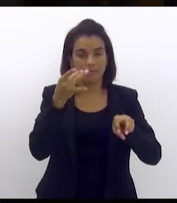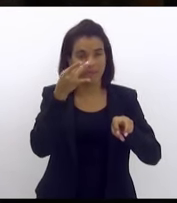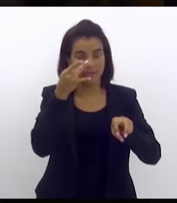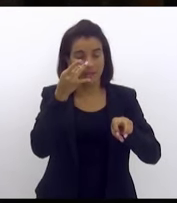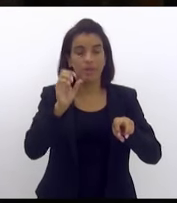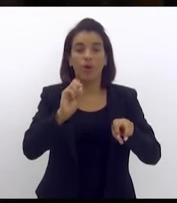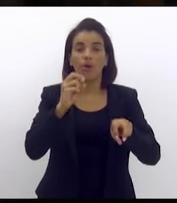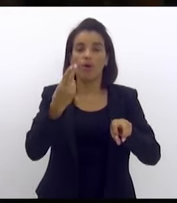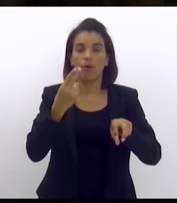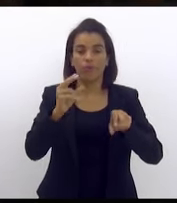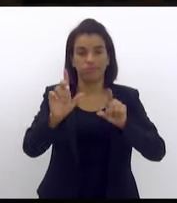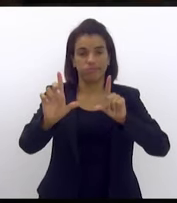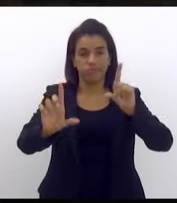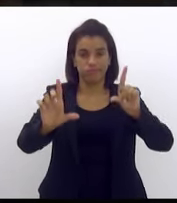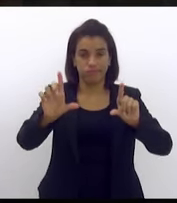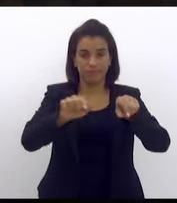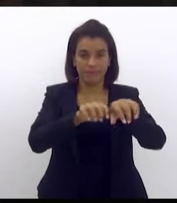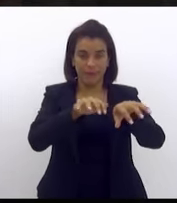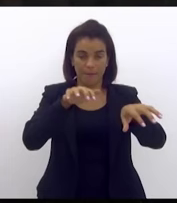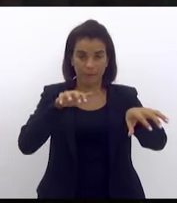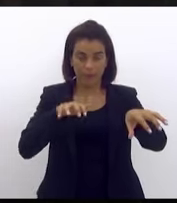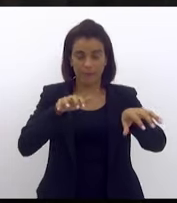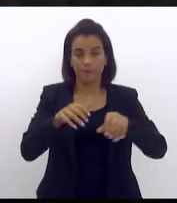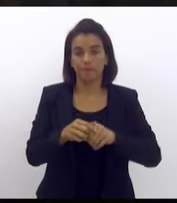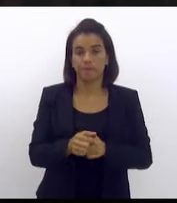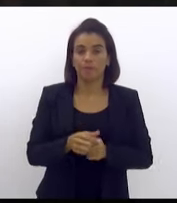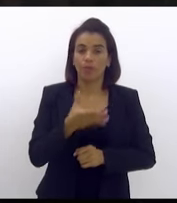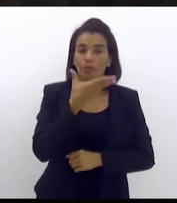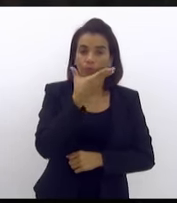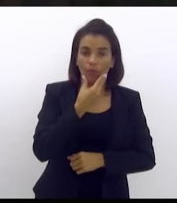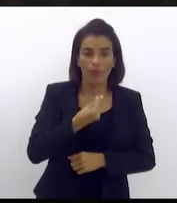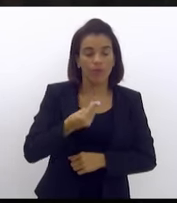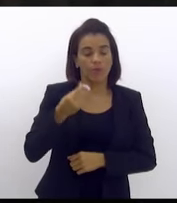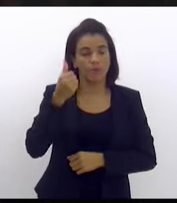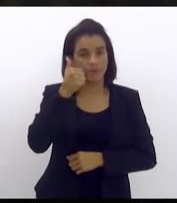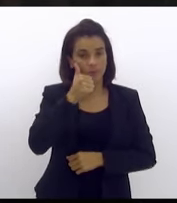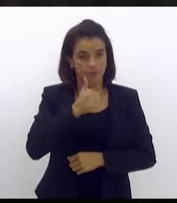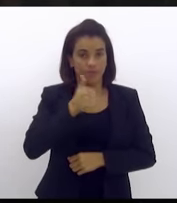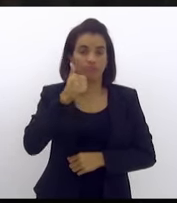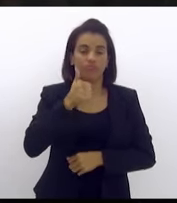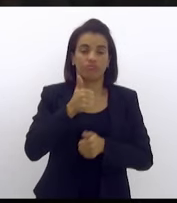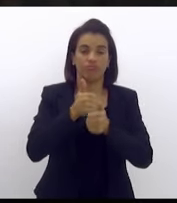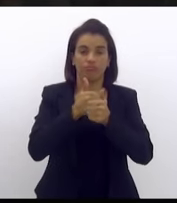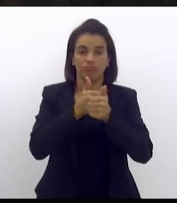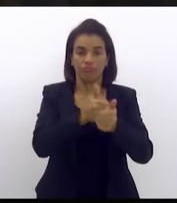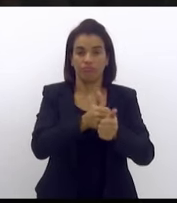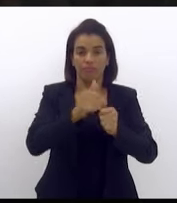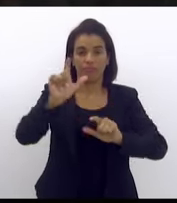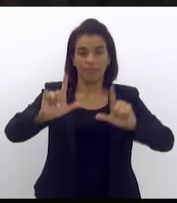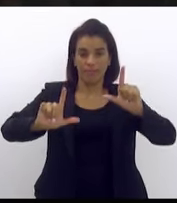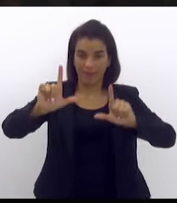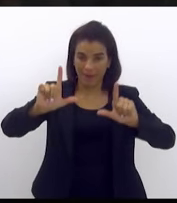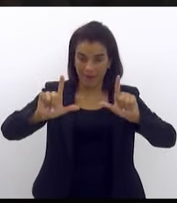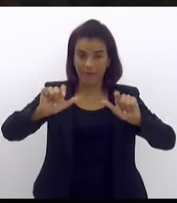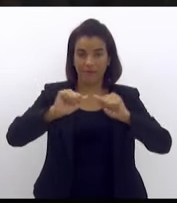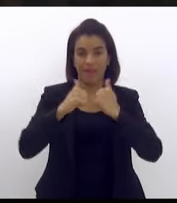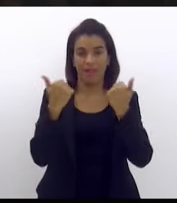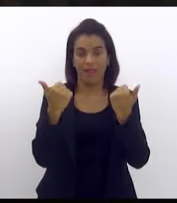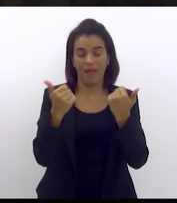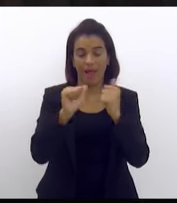ou remota, senhoras e senhores telespectadores da TV